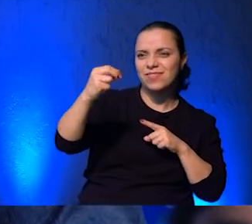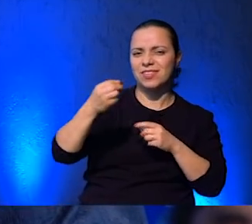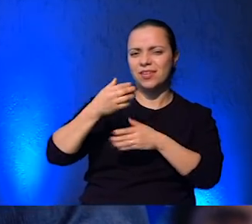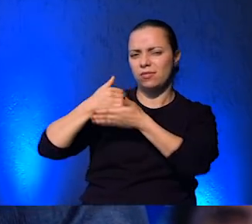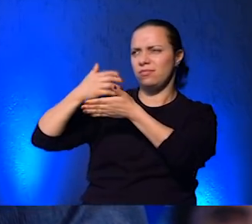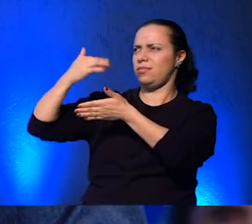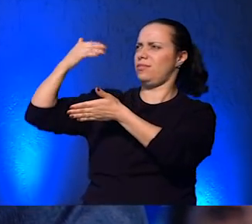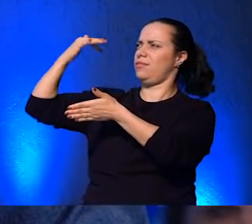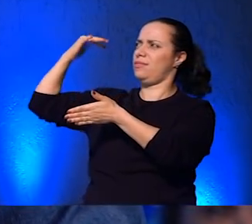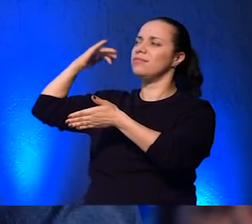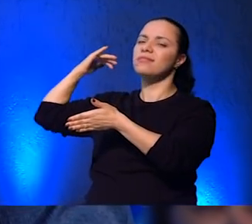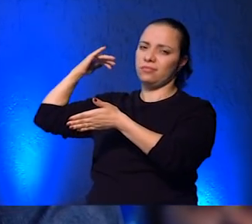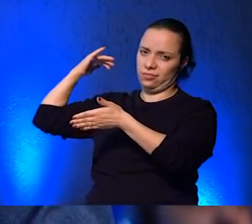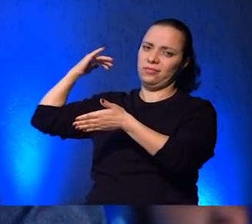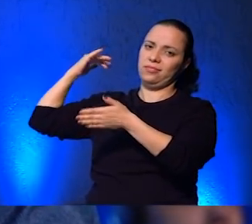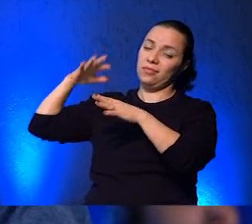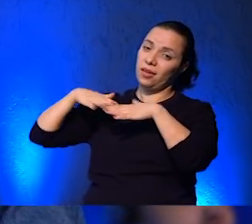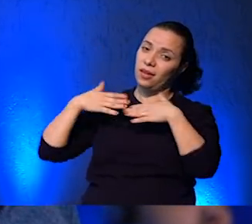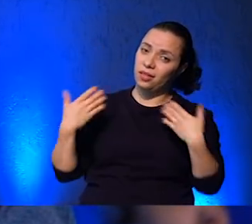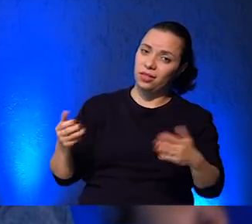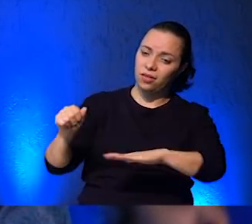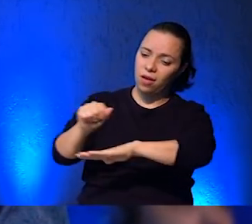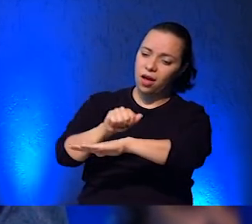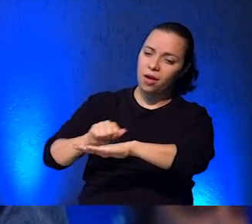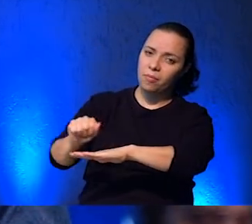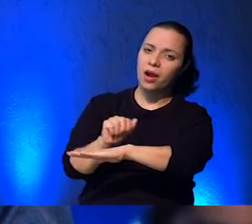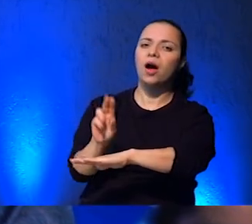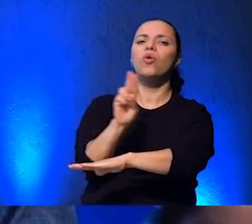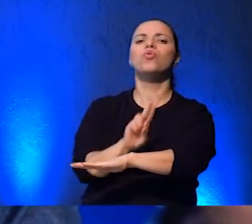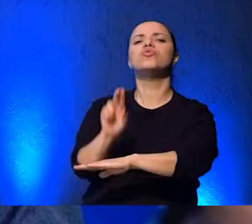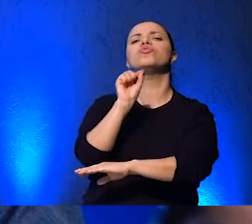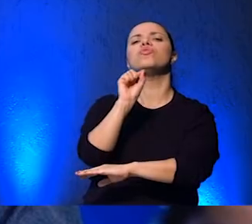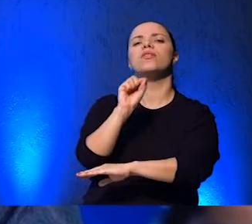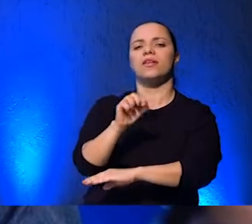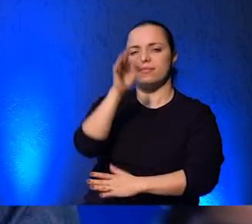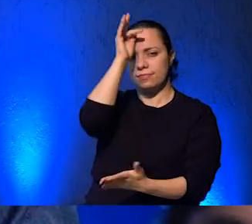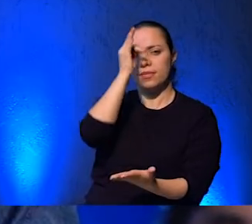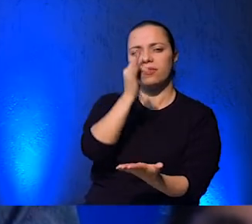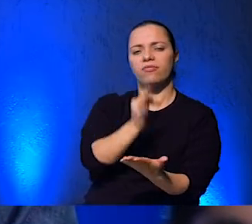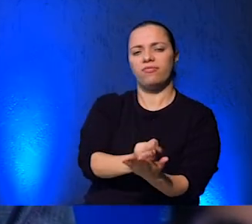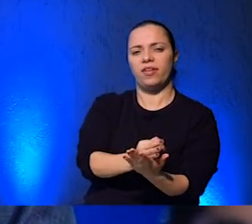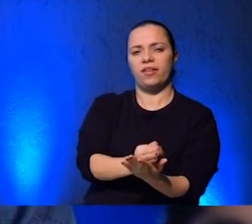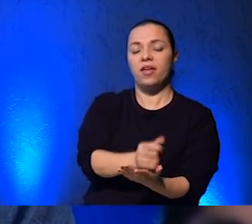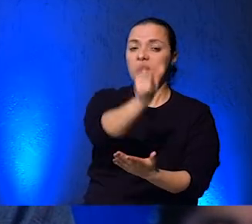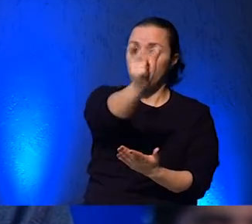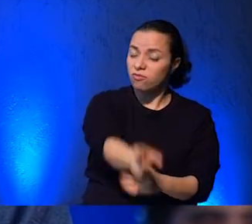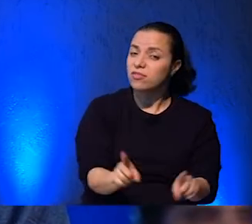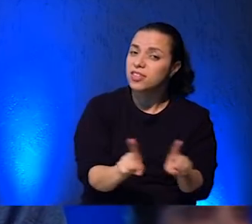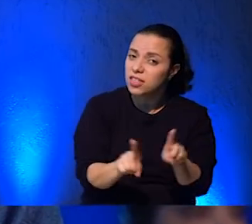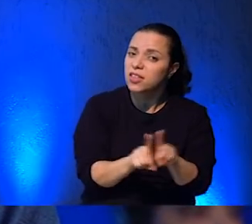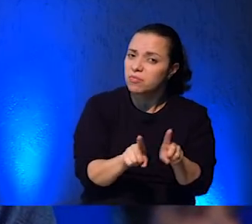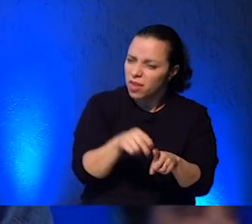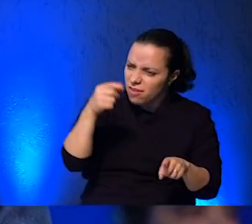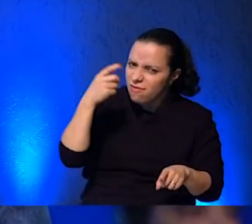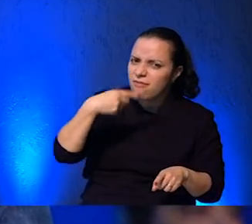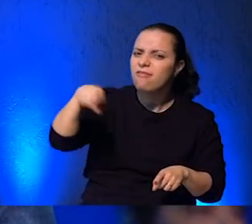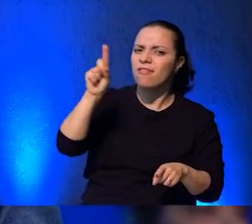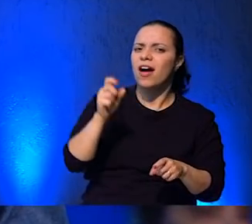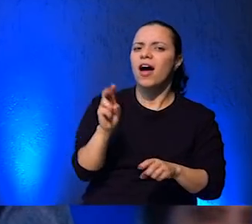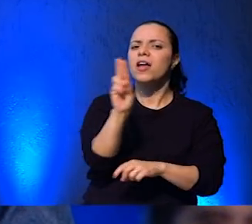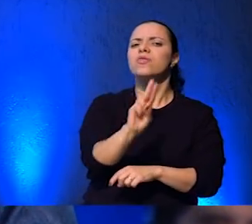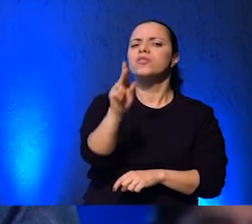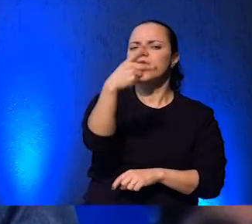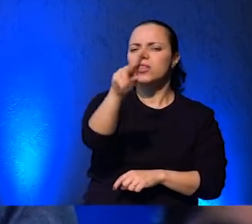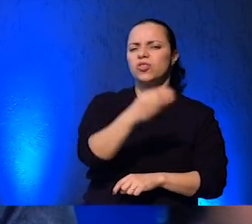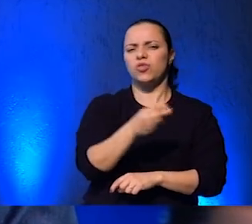agora senhor abraão usou a fé eu vou usar minha fé e em fé eu vou viver a vitória